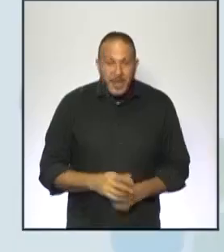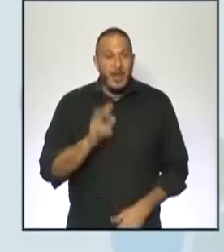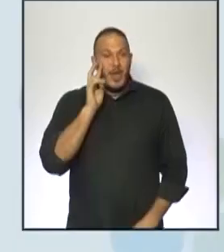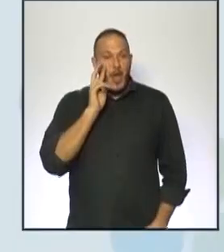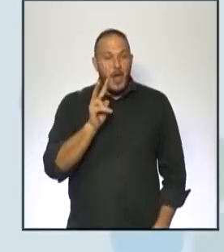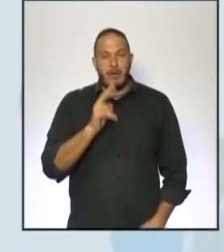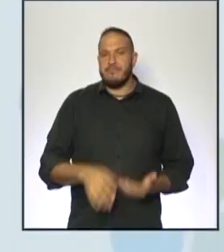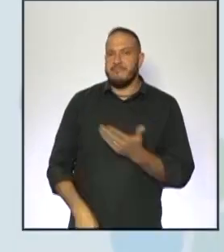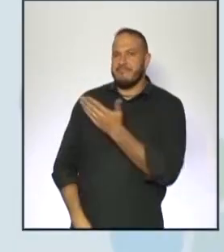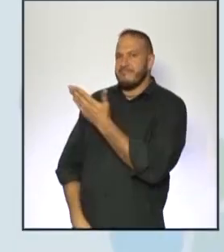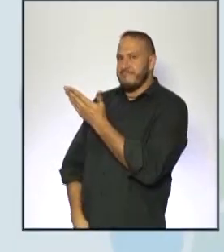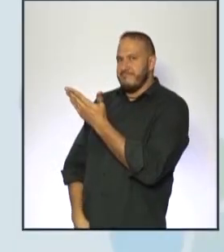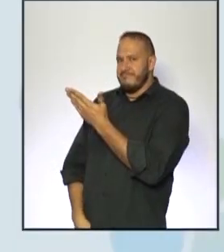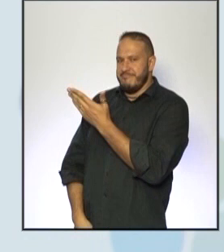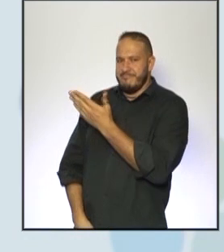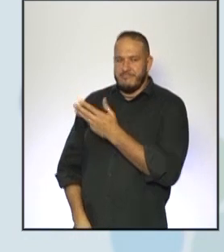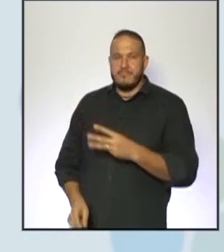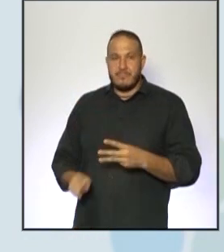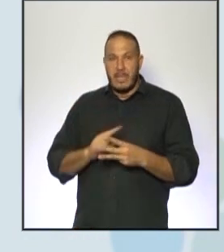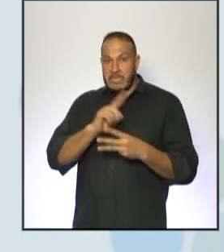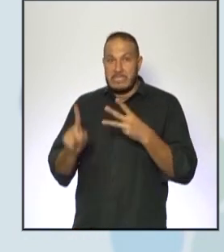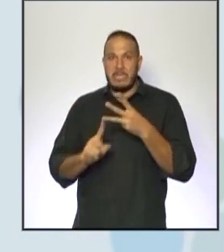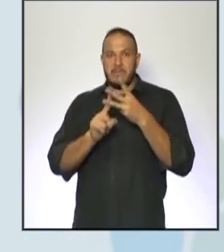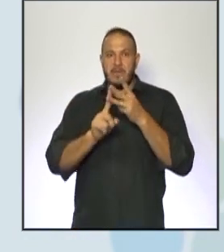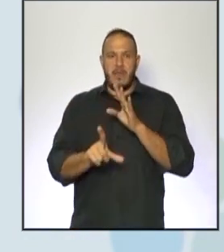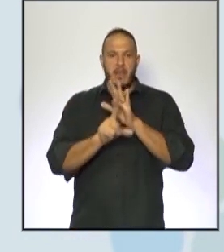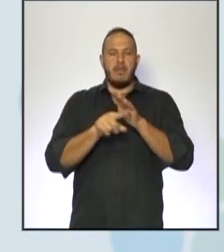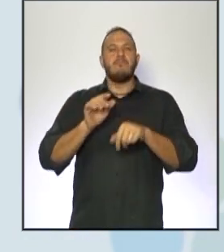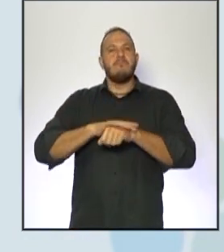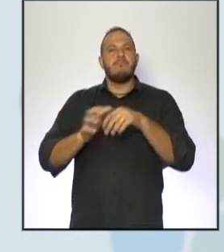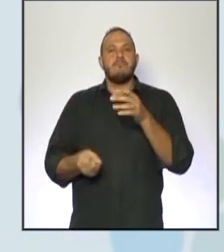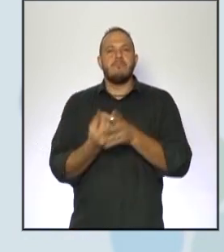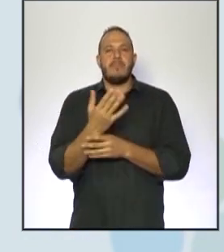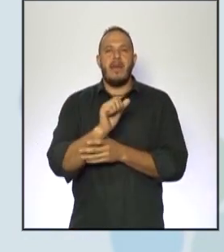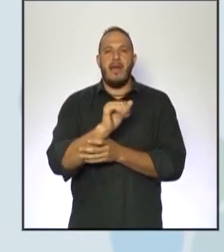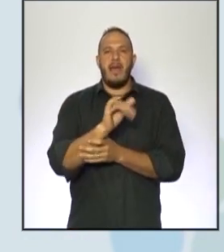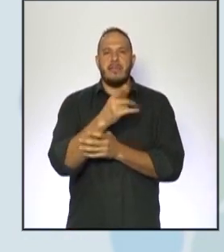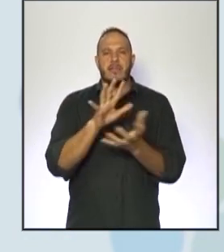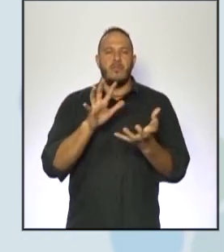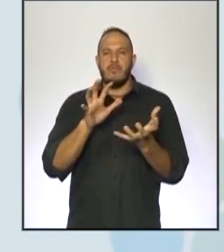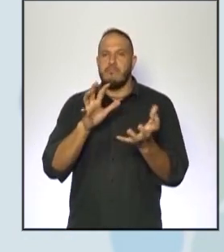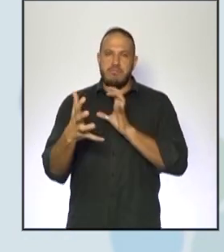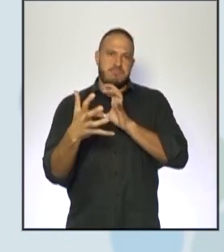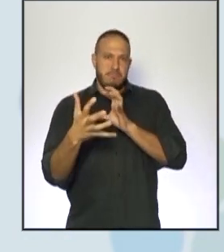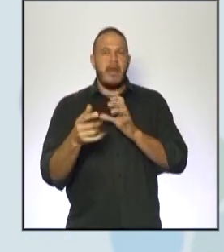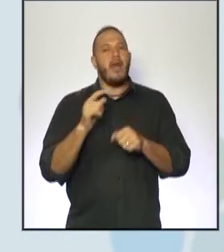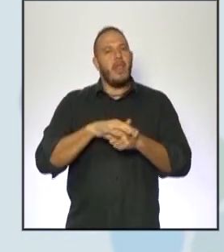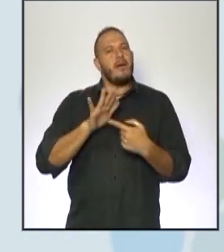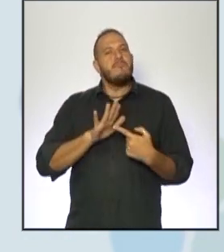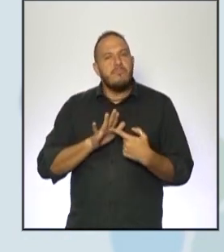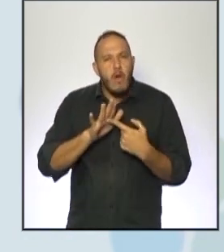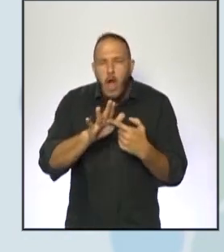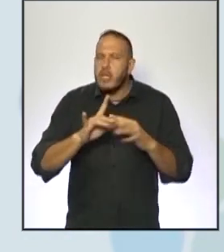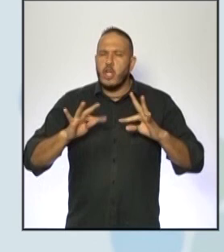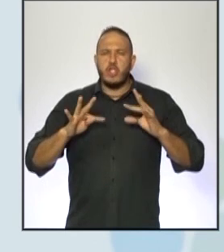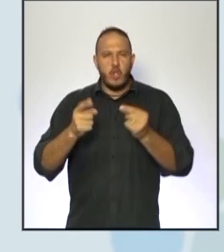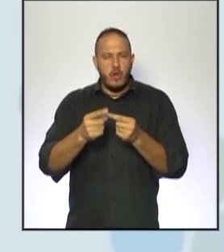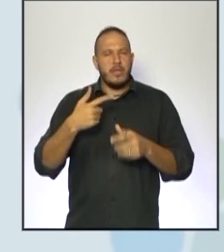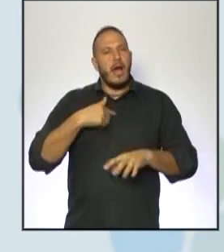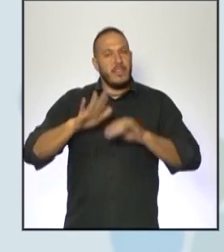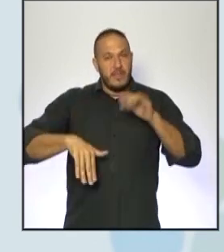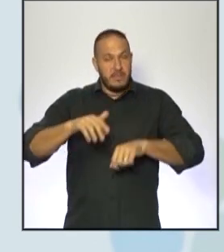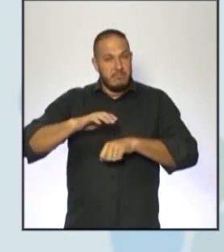lá, a terceira lei de Newton, que é ação e reação, ela afirma que para toda força